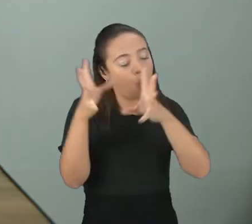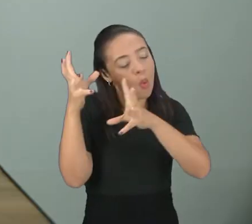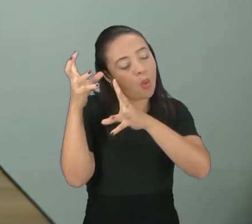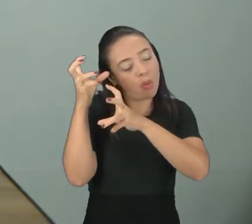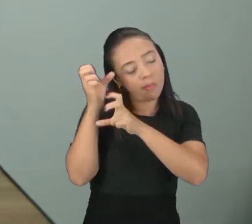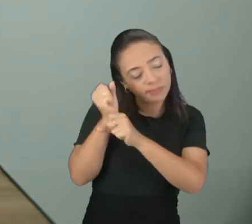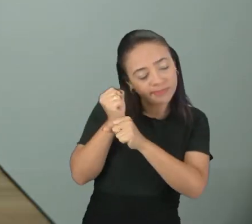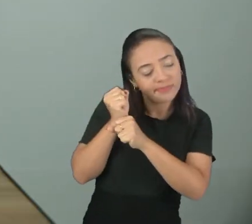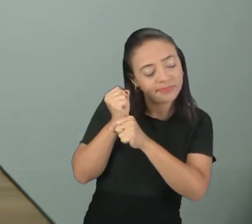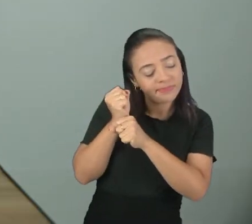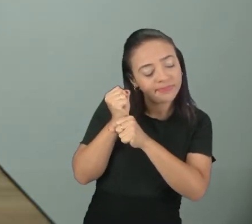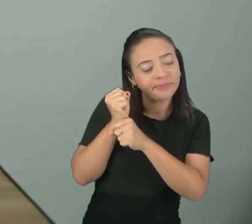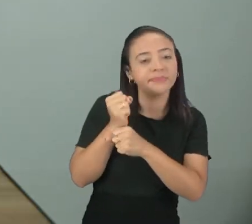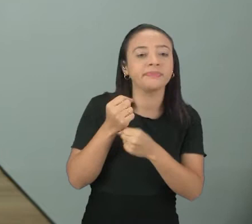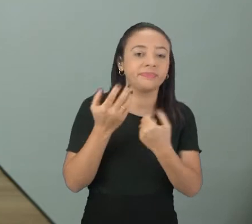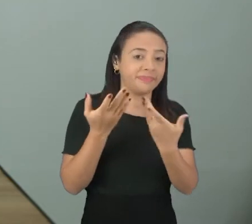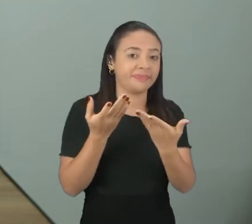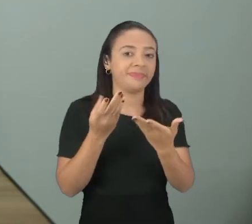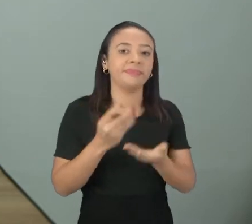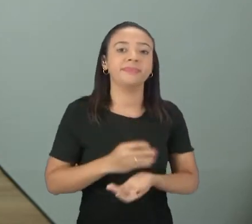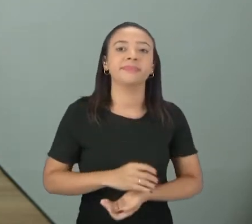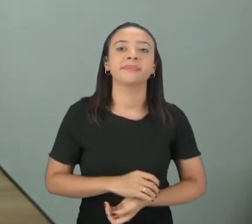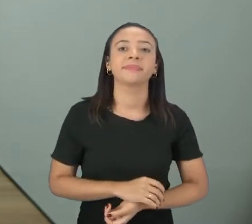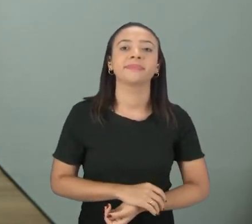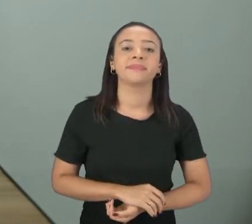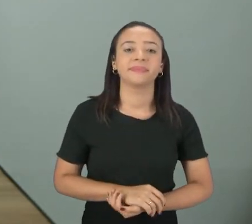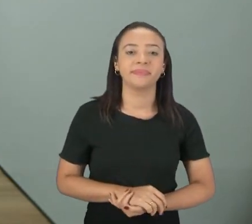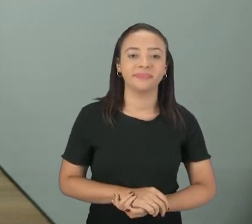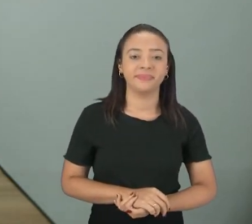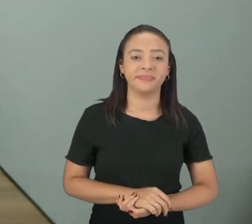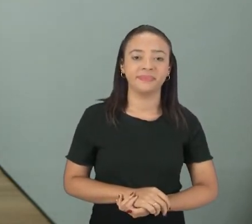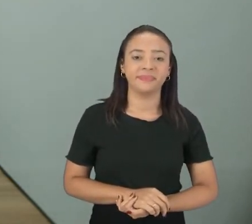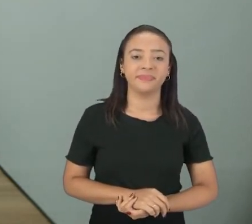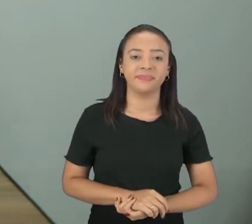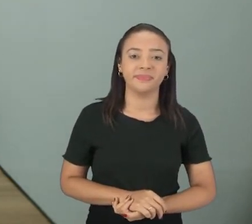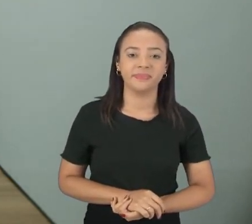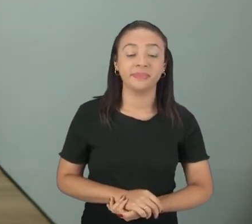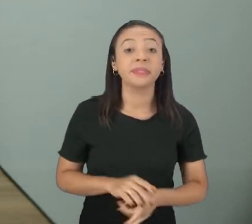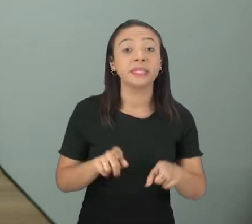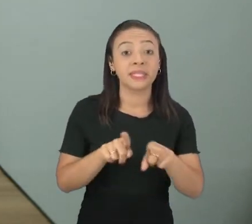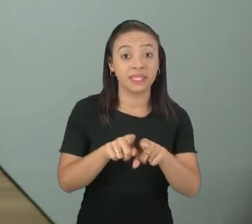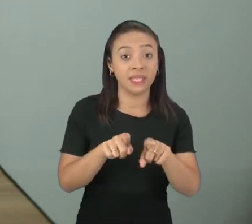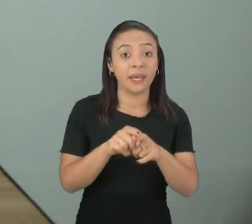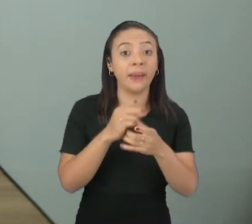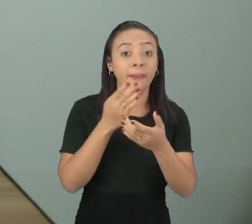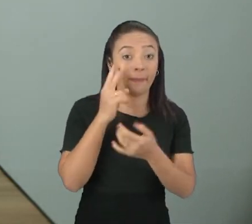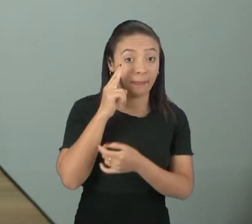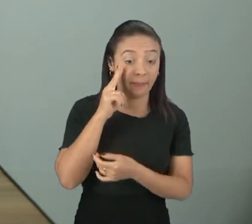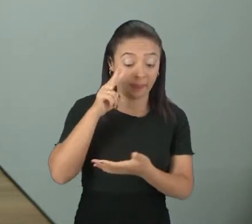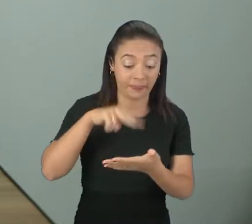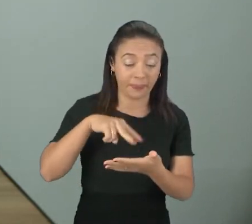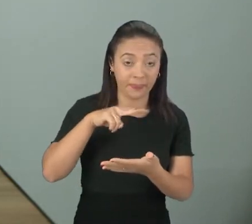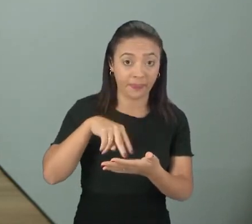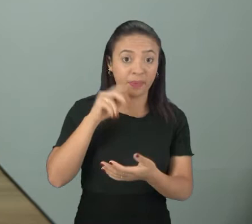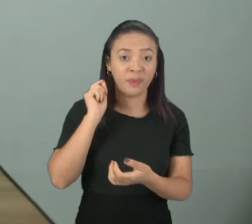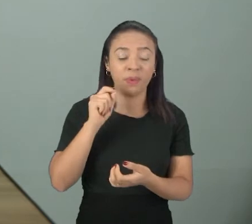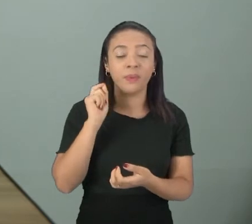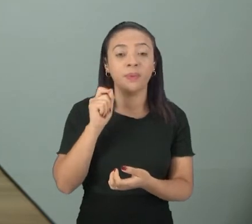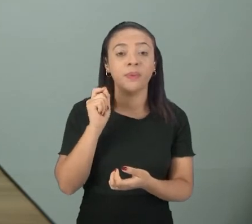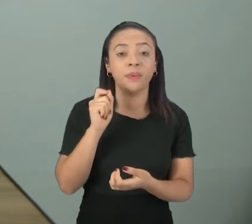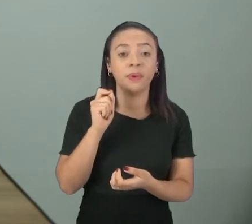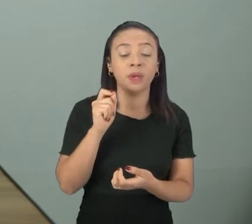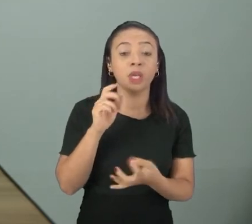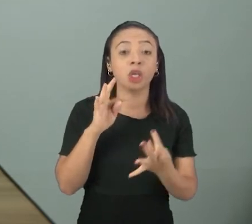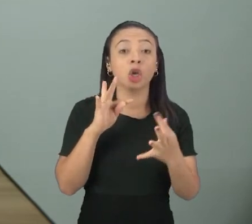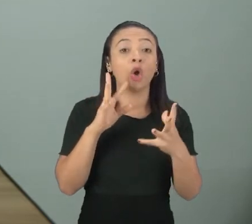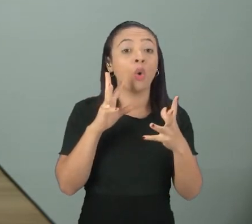uma árvore, né? À sombra de uma árvore. Vemos também, né, que todo